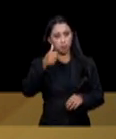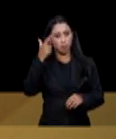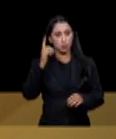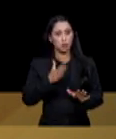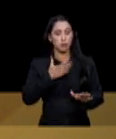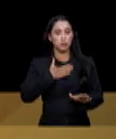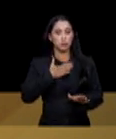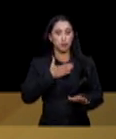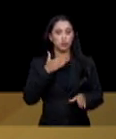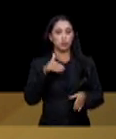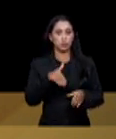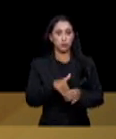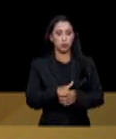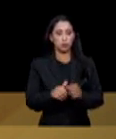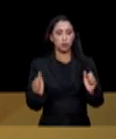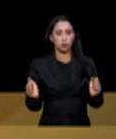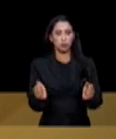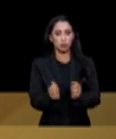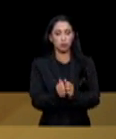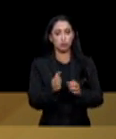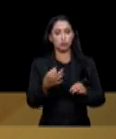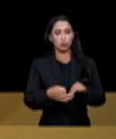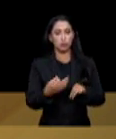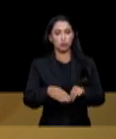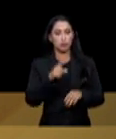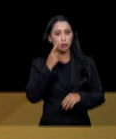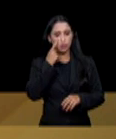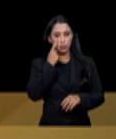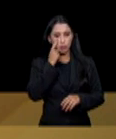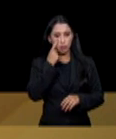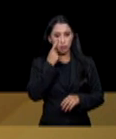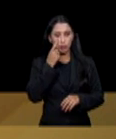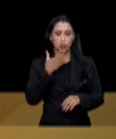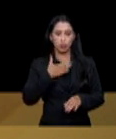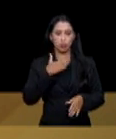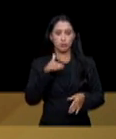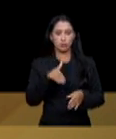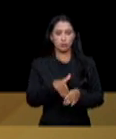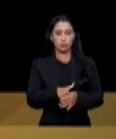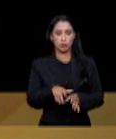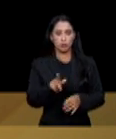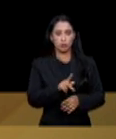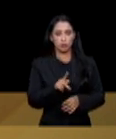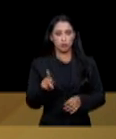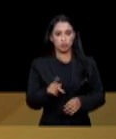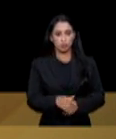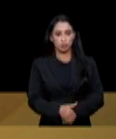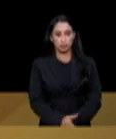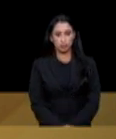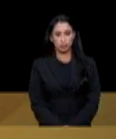sentido, subscrevendo o voto do ministro Nunes Marques. É como voto, senhor presidente.